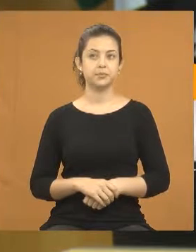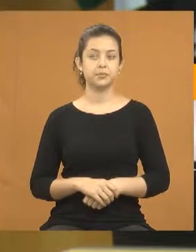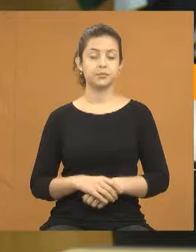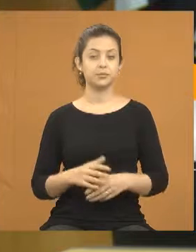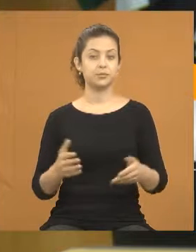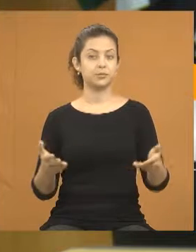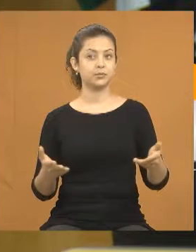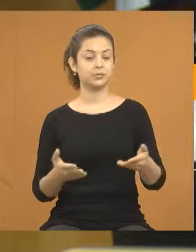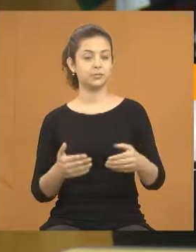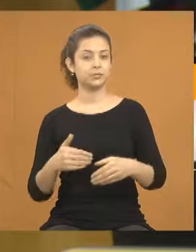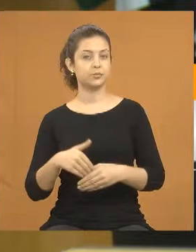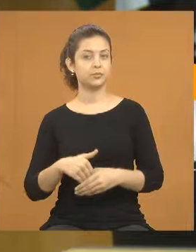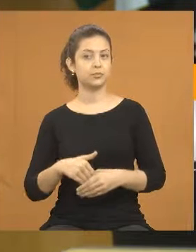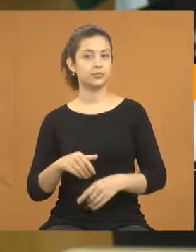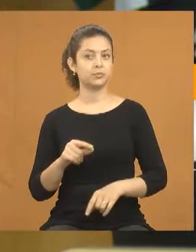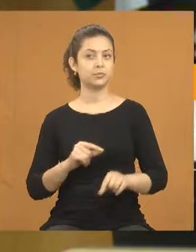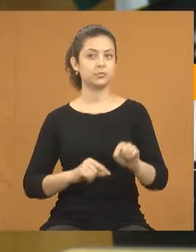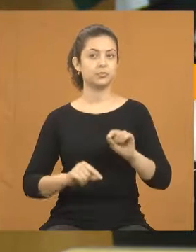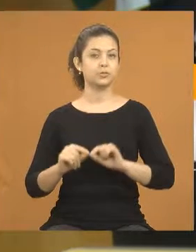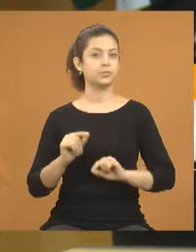Hoje aqui se votou